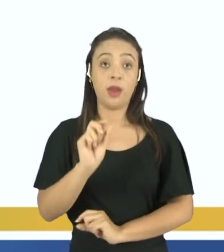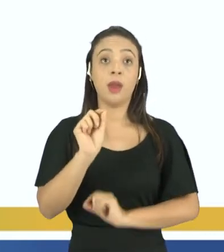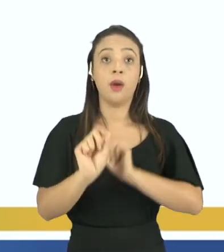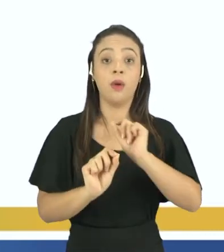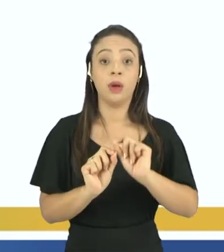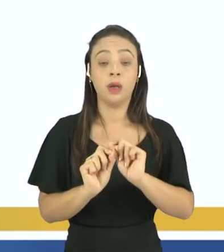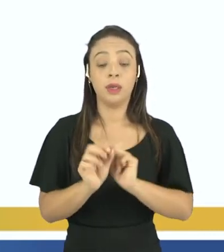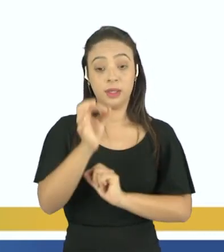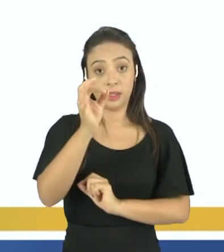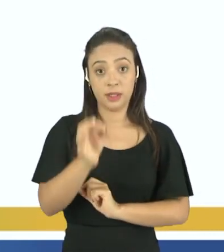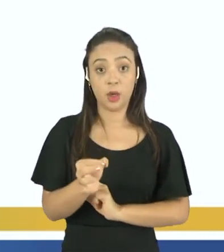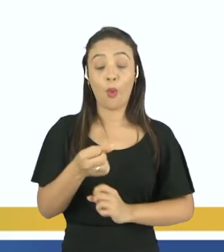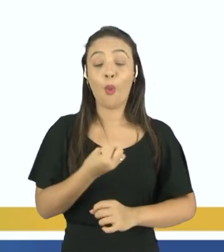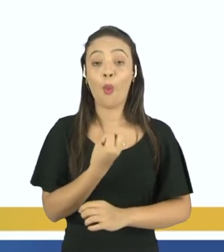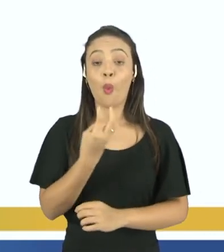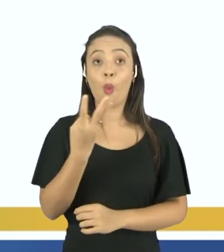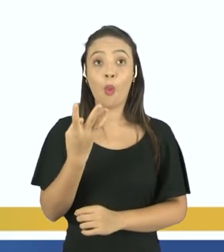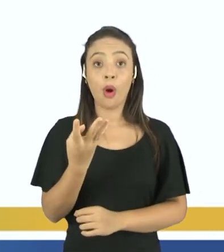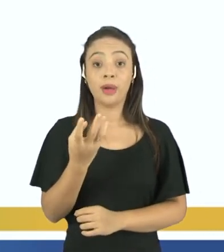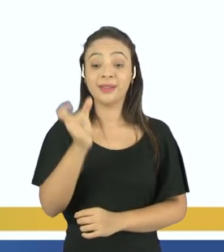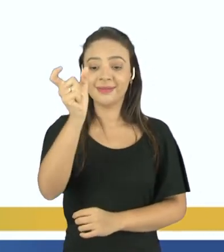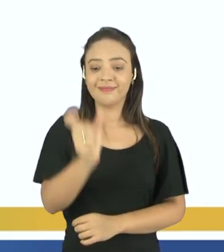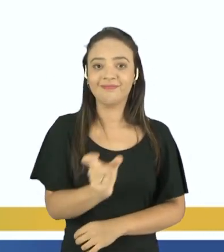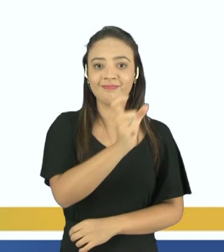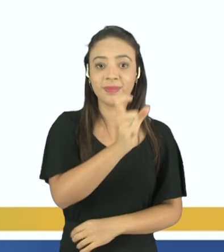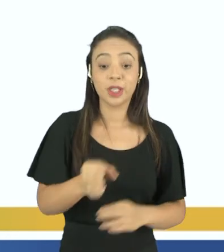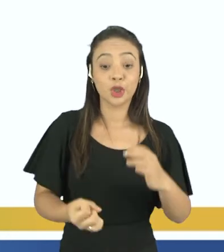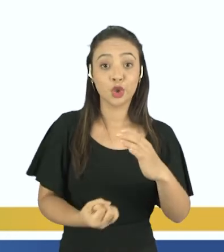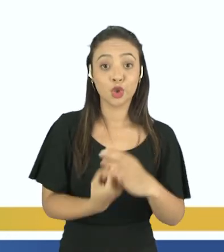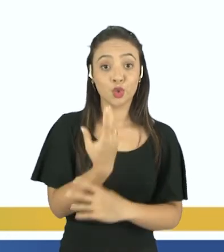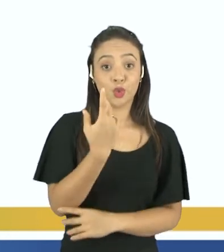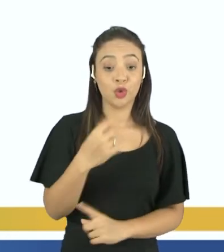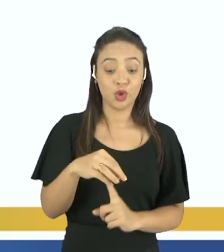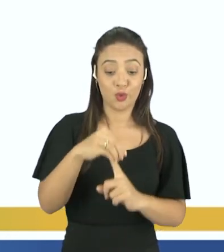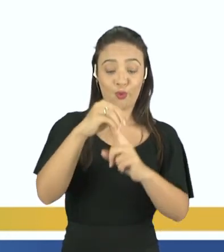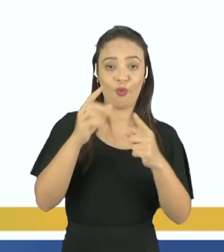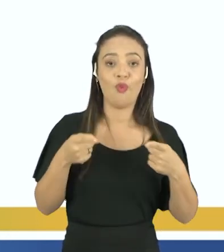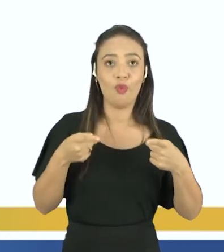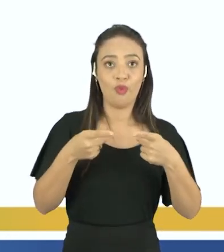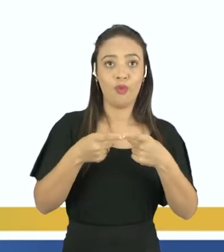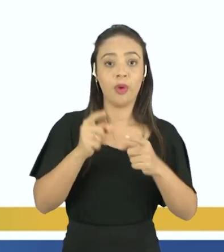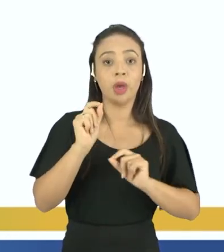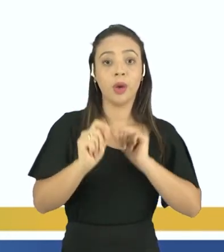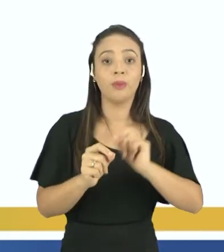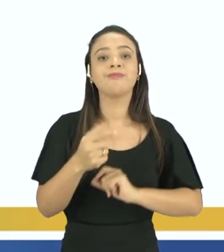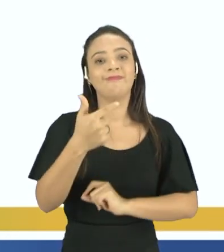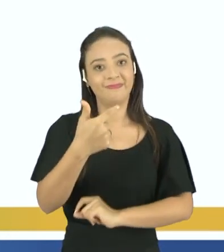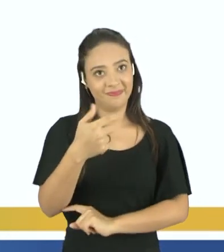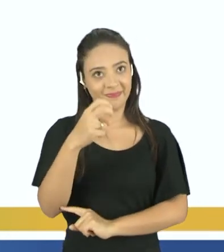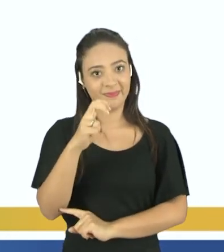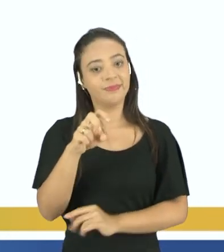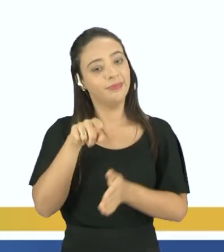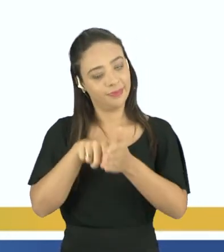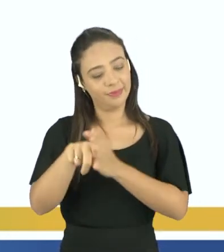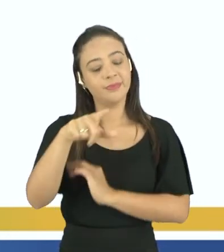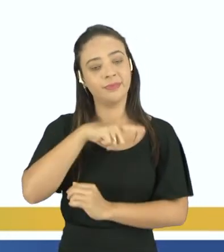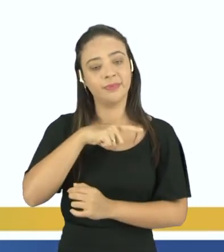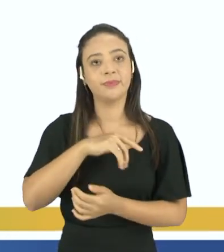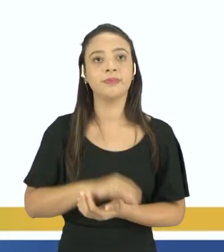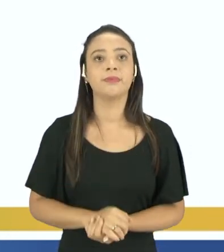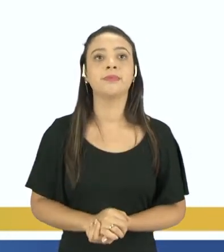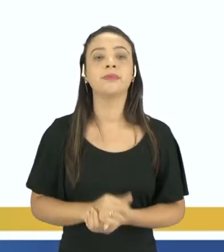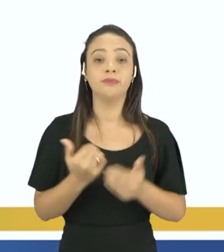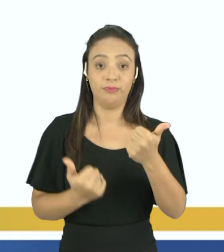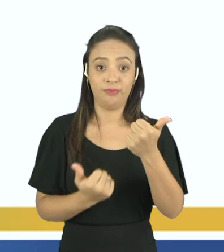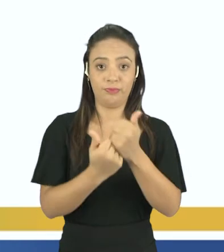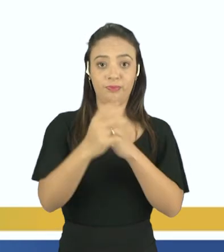exatamente a quantidade de agonais que parte de um único velho O que é que estão em forma eles são 25 né então lugar de dever eu vou colocar